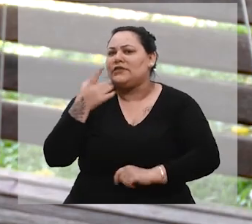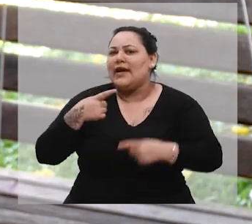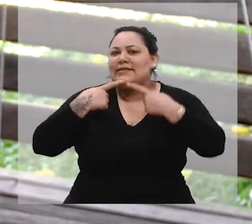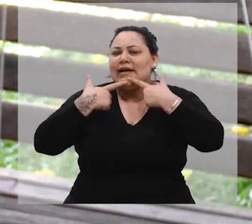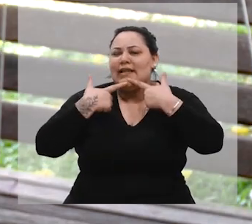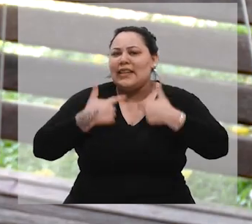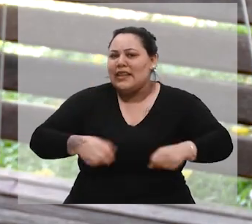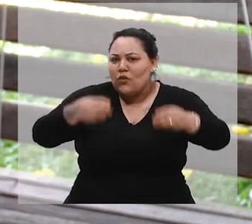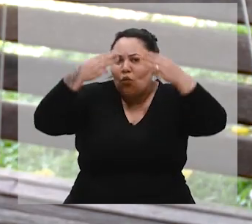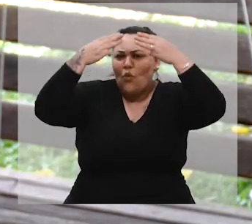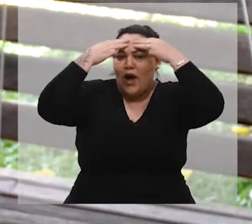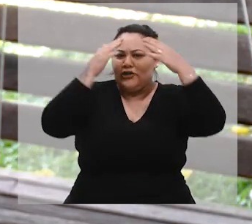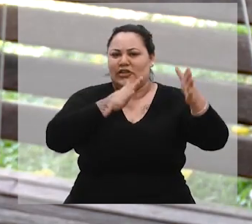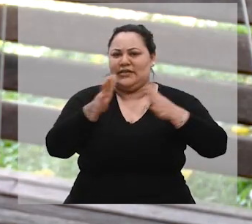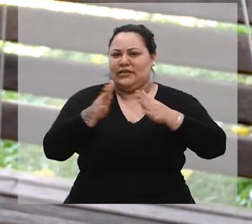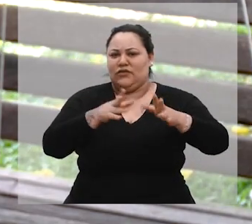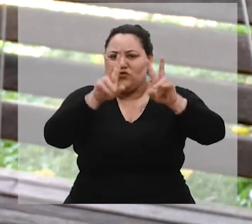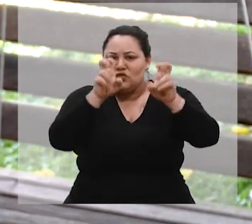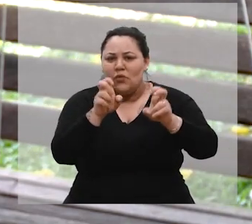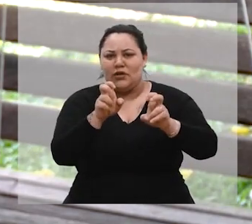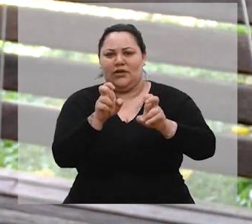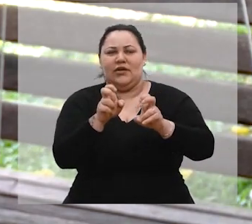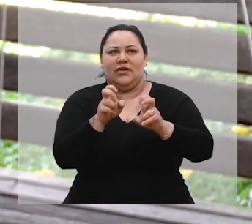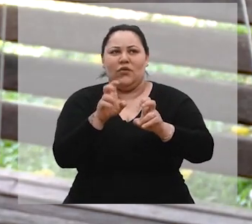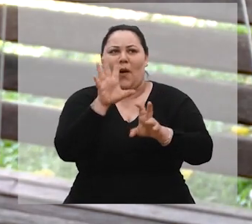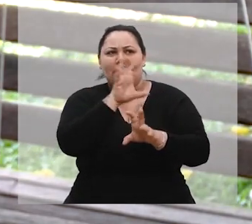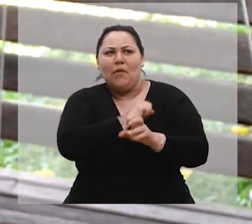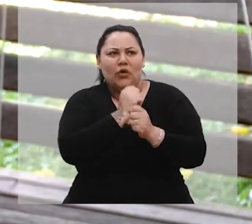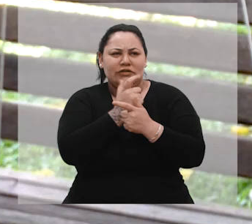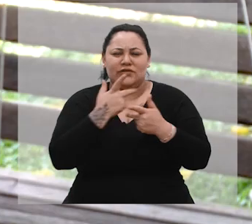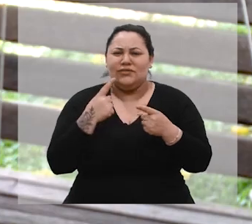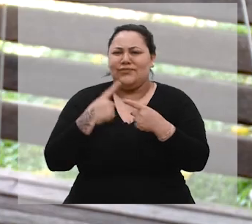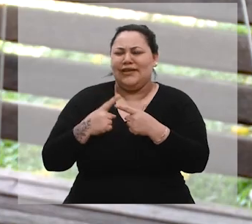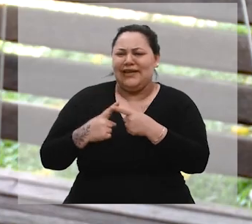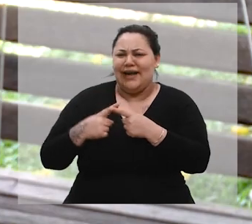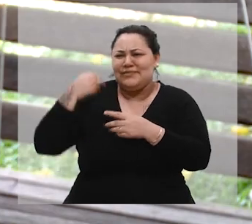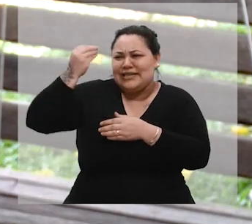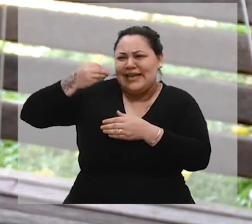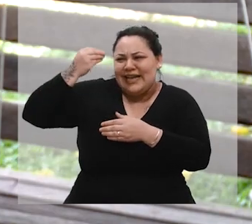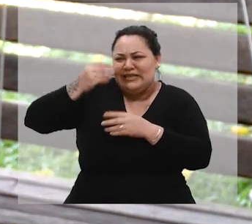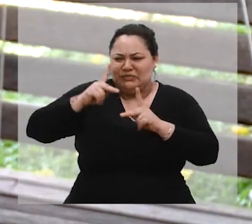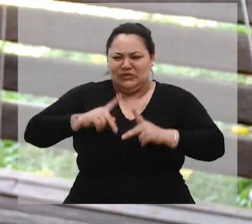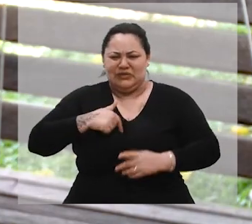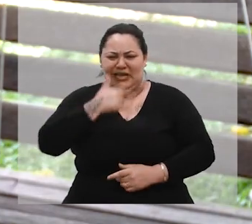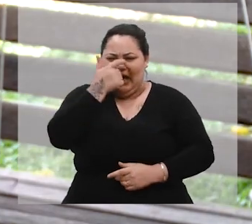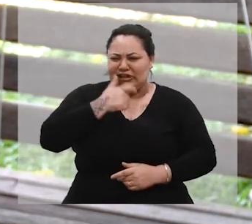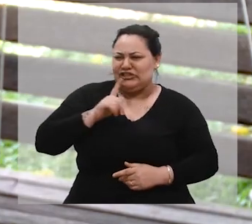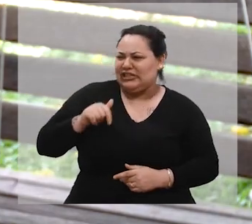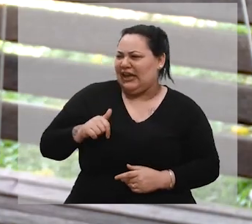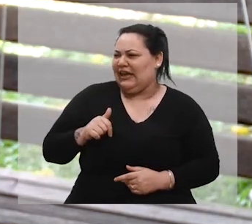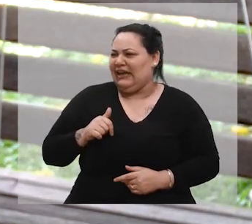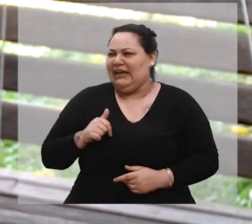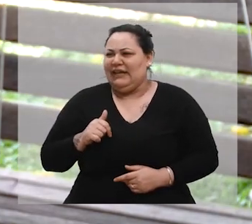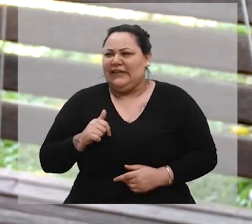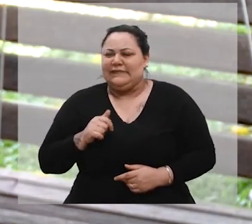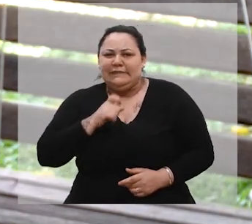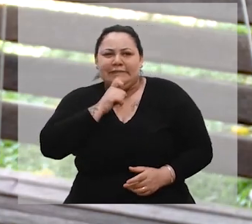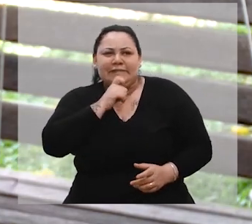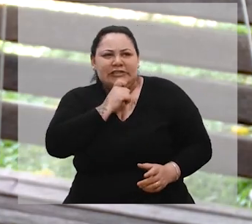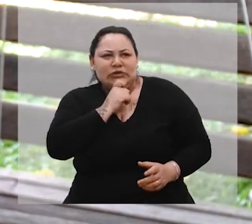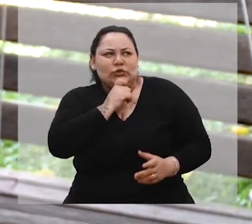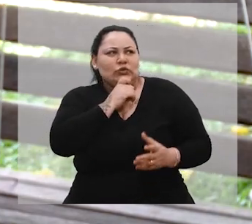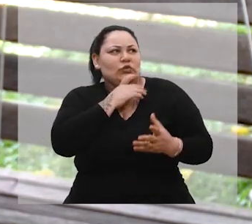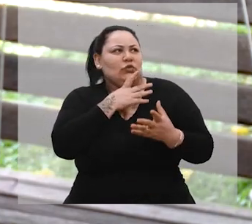sobre esses temas, né? Então, porque a psicanálise, as pessoas têm essa noção que é um pouco mais dura, mais fria, né? Como que é trazer